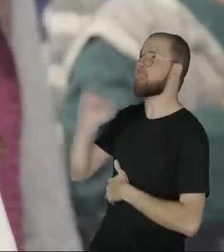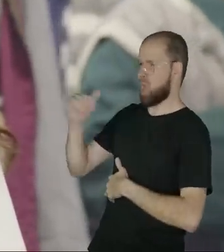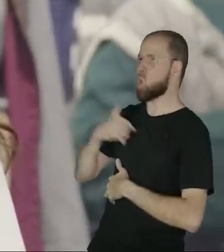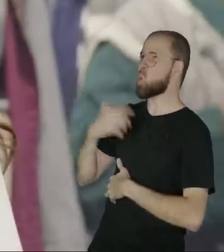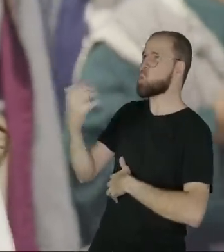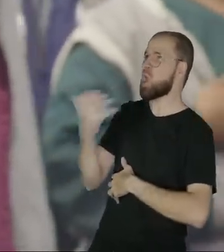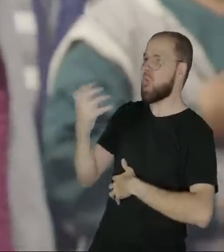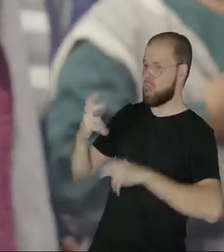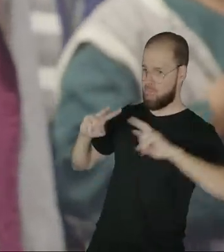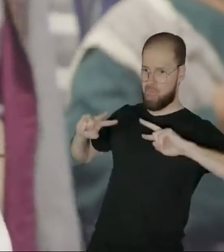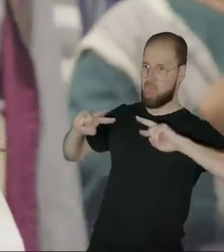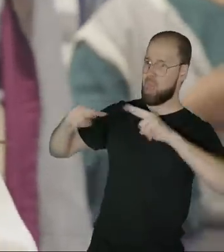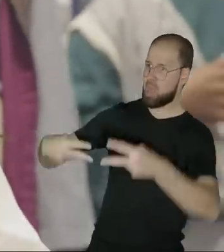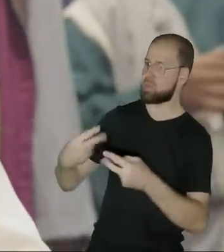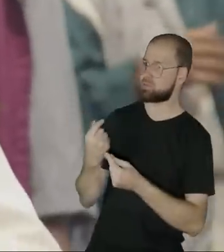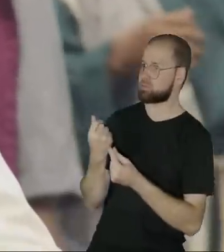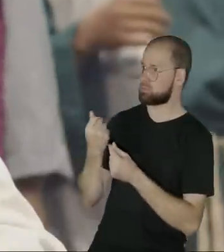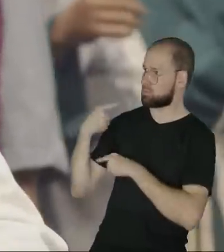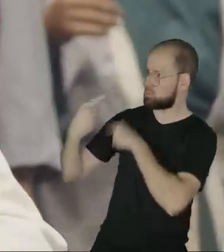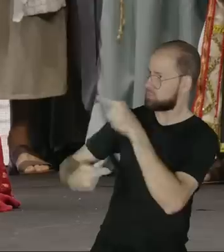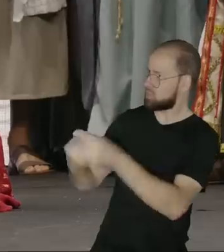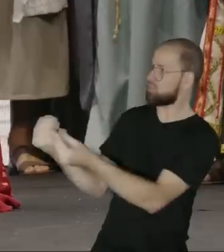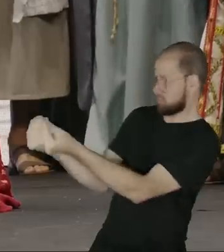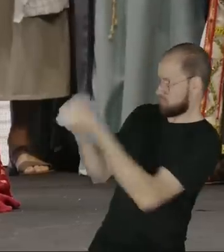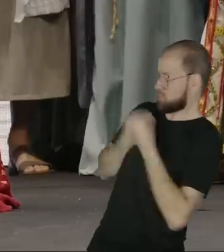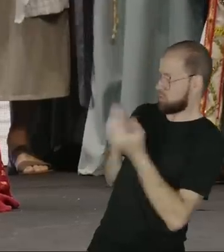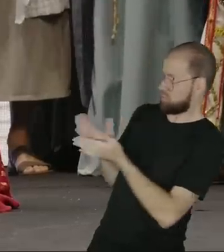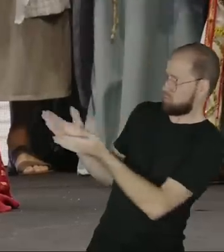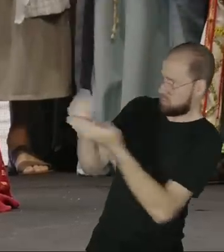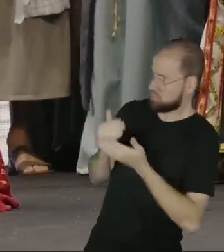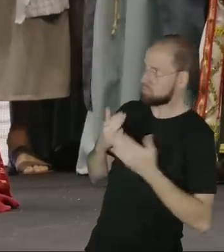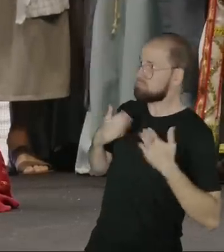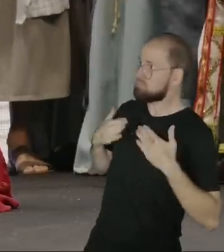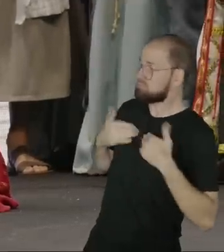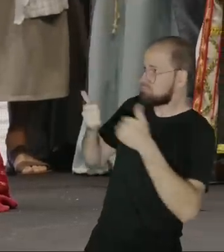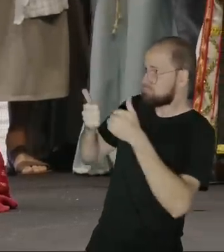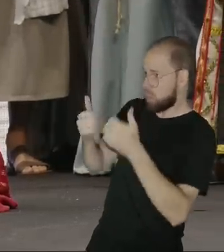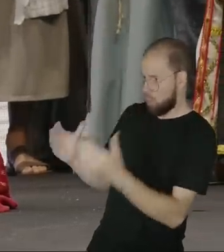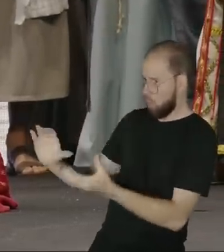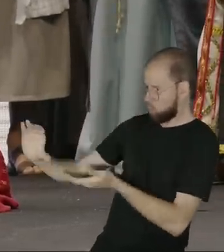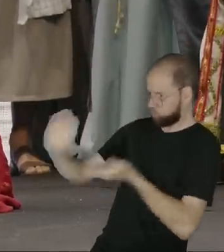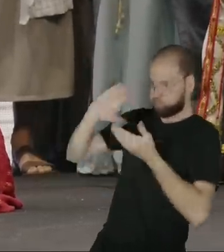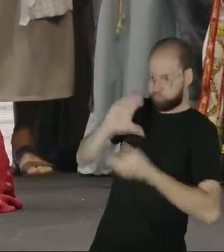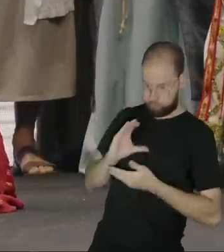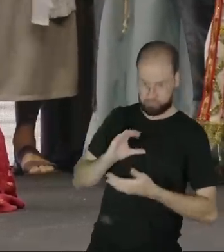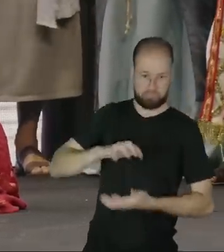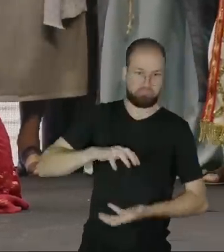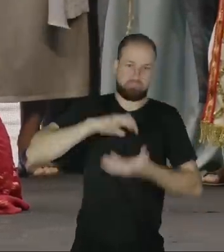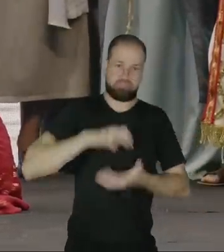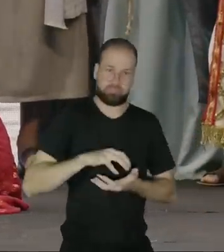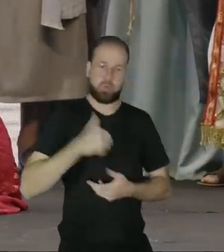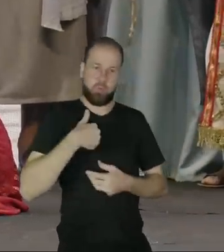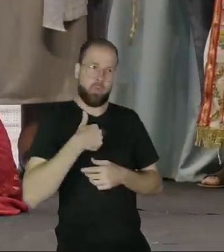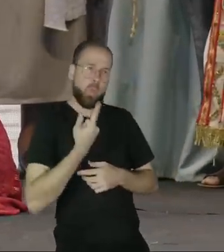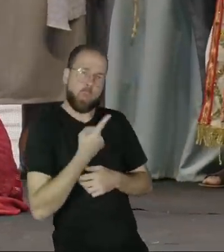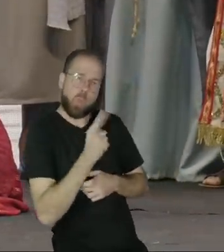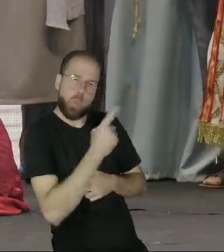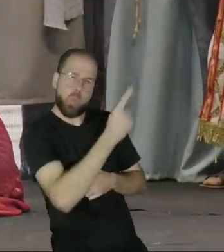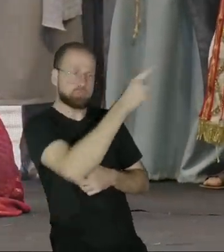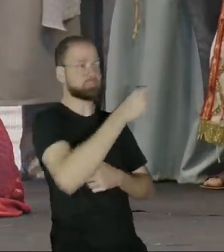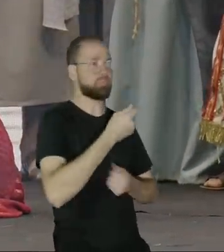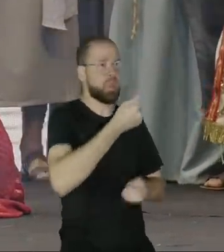herança. O jovem, tendo obtido a herança do pai, partiu para uma terra longínqua e por lá esbanjou